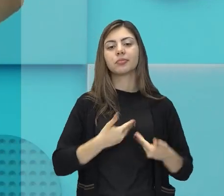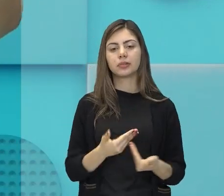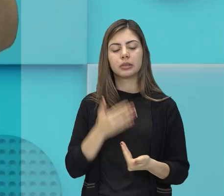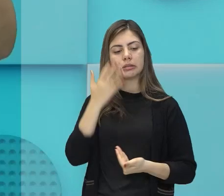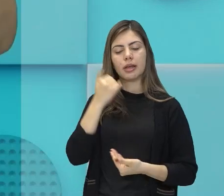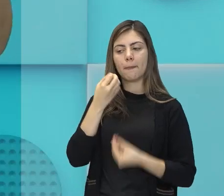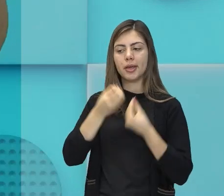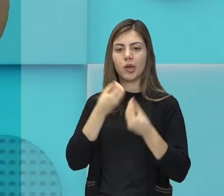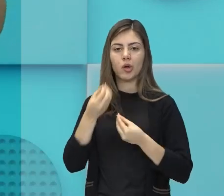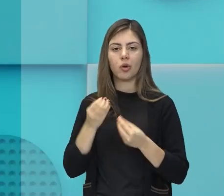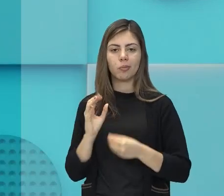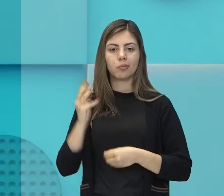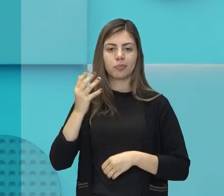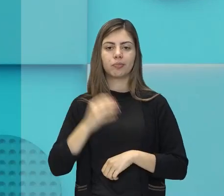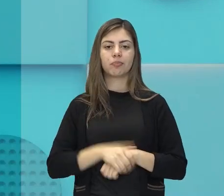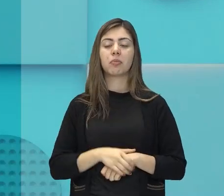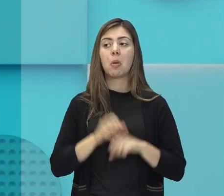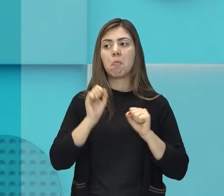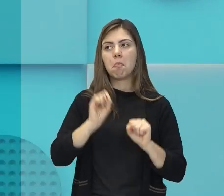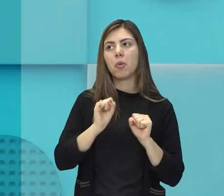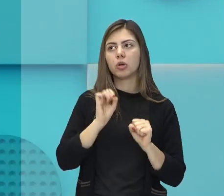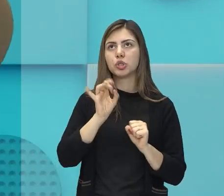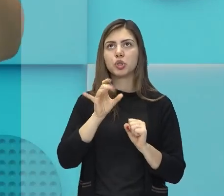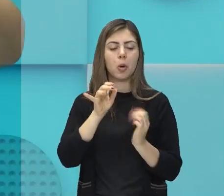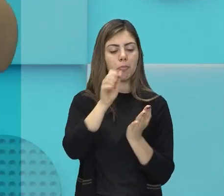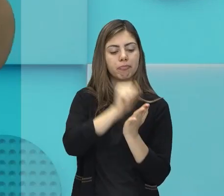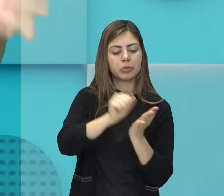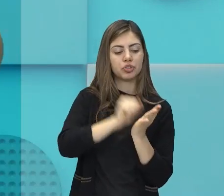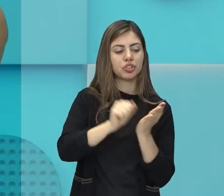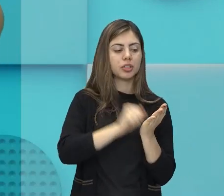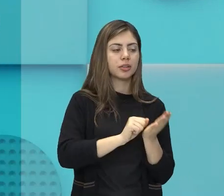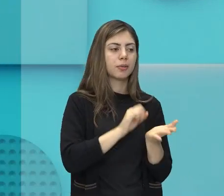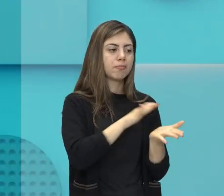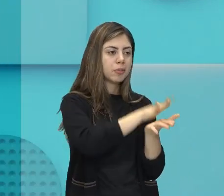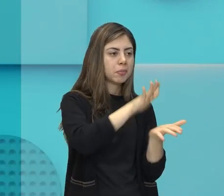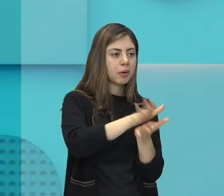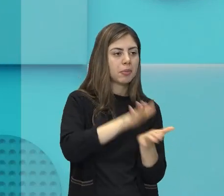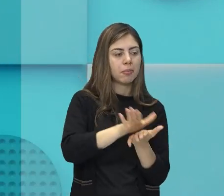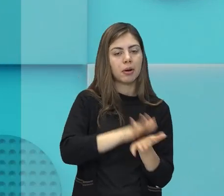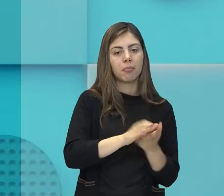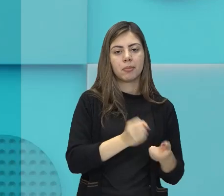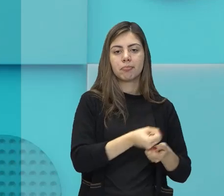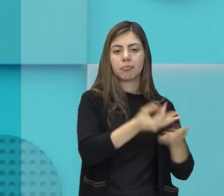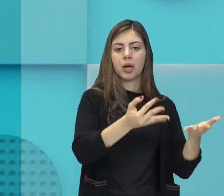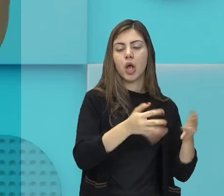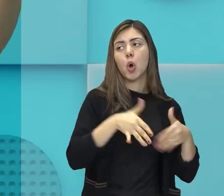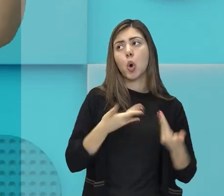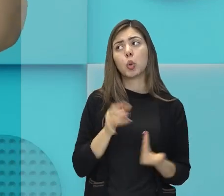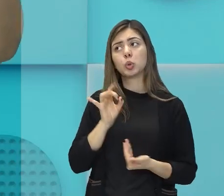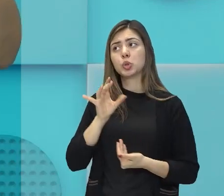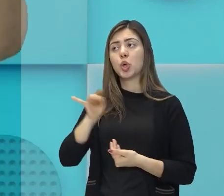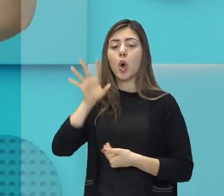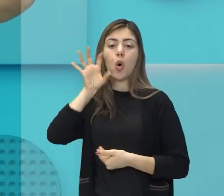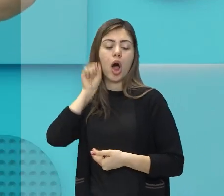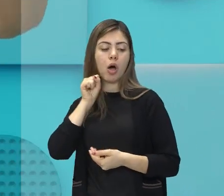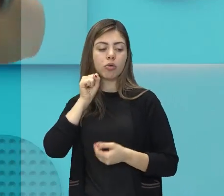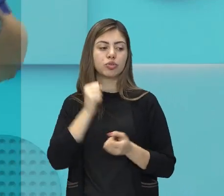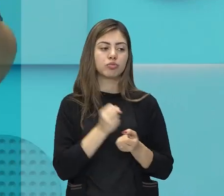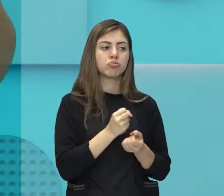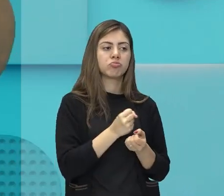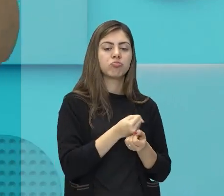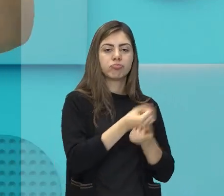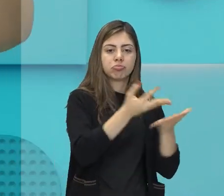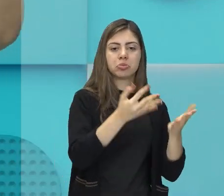posso publicar apenas na forma da escrita, ou eu posso sim publicar apenas na forma do áudio, ou ainda na forma